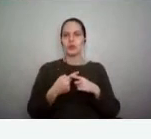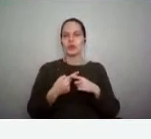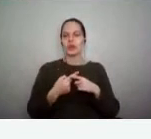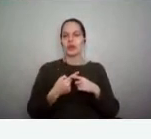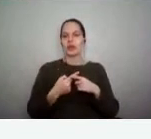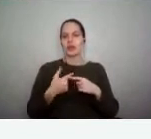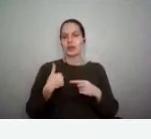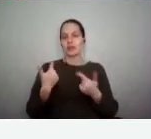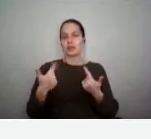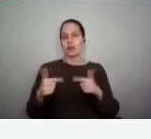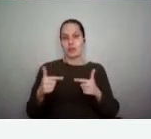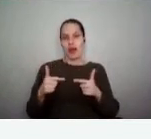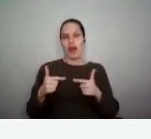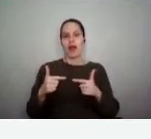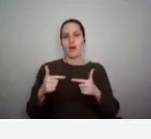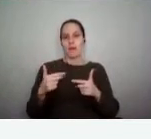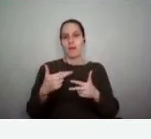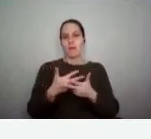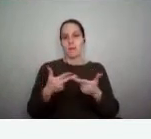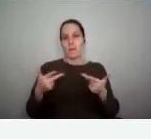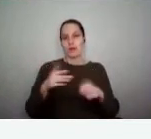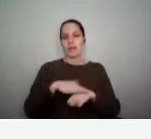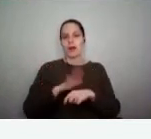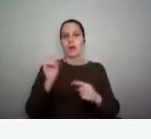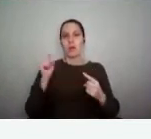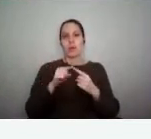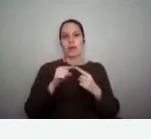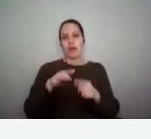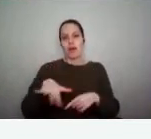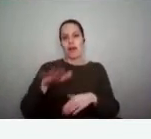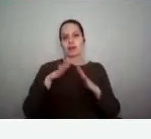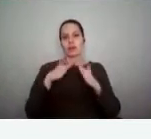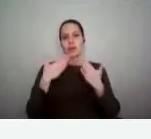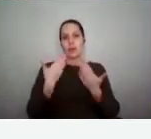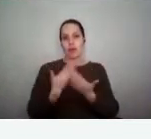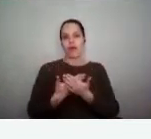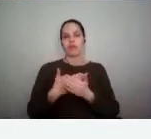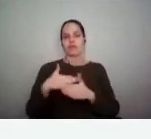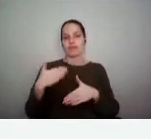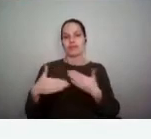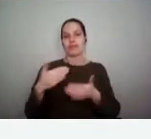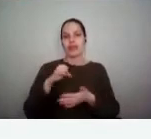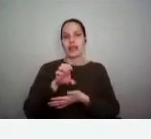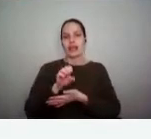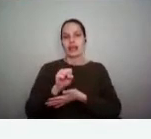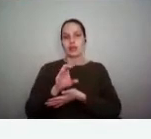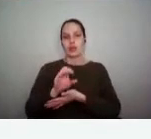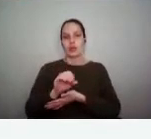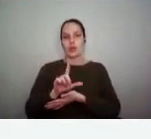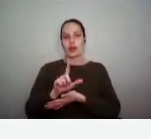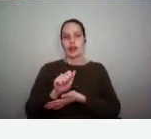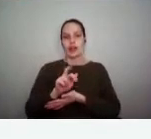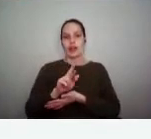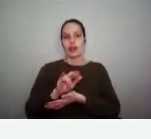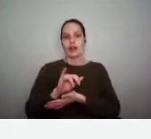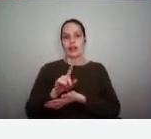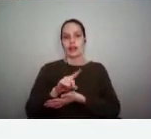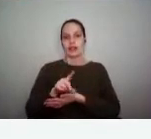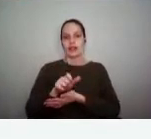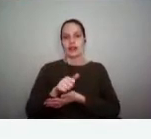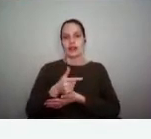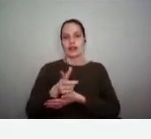em cima da questão da escolarização mesmo, né? E da aula, né? Da